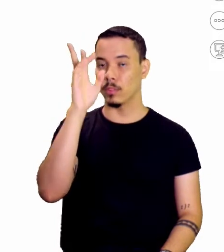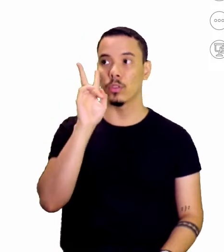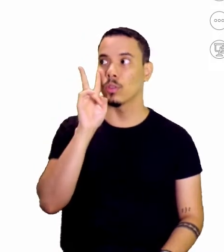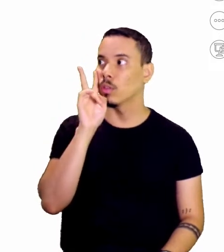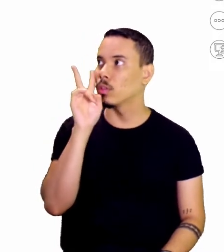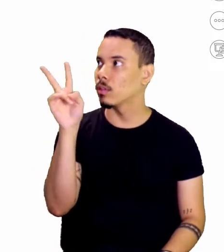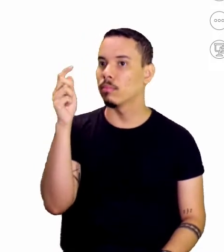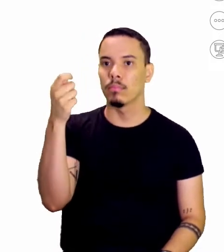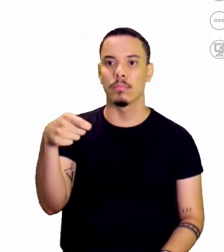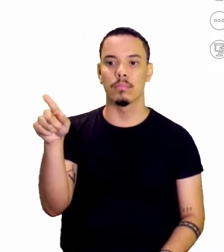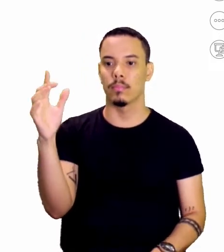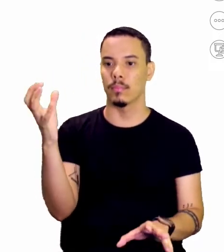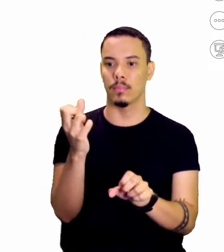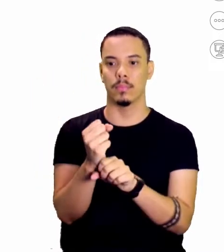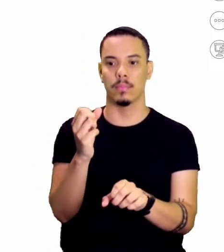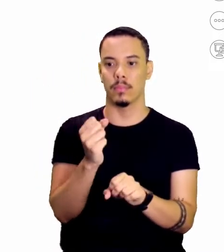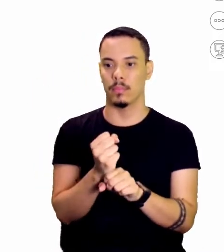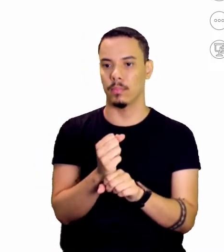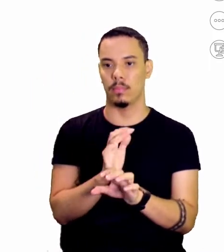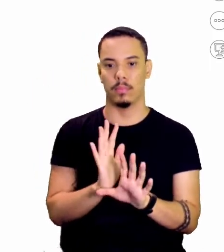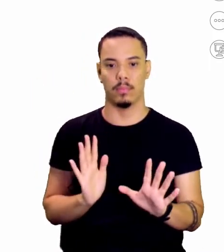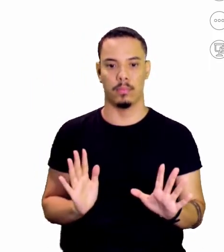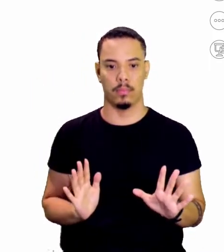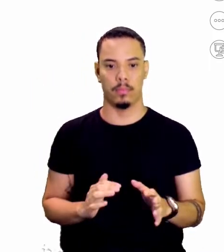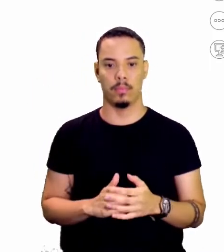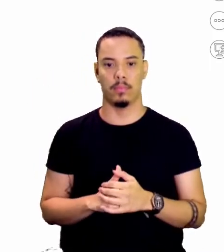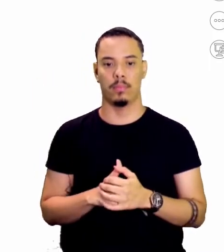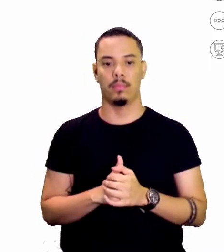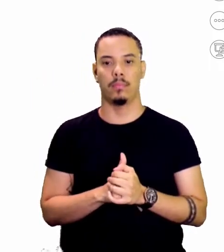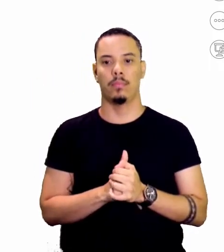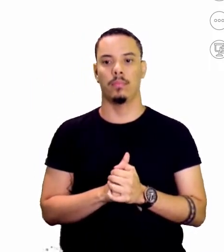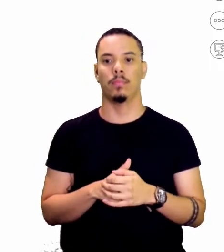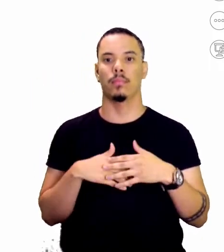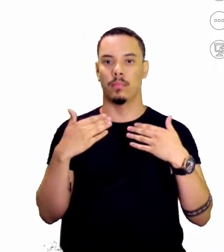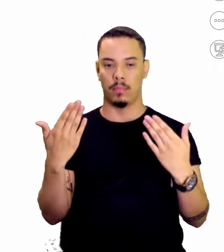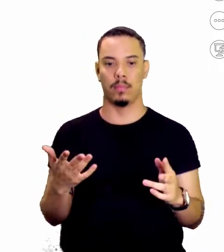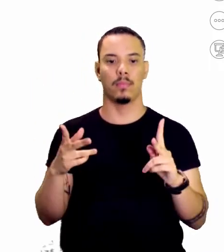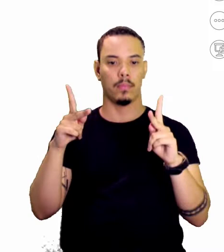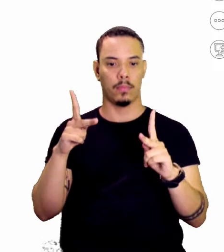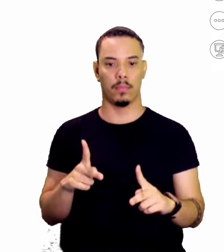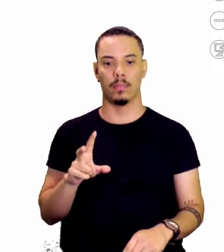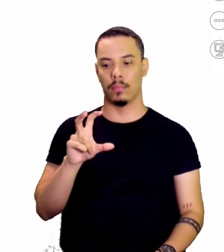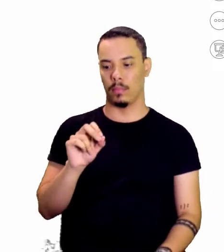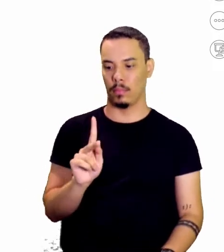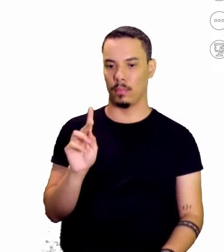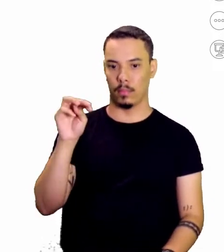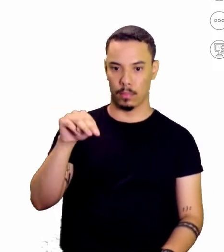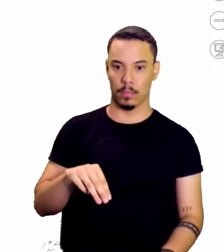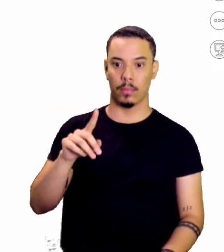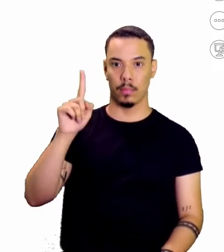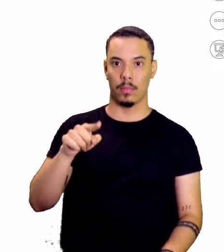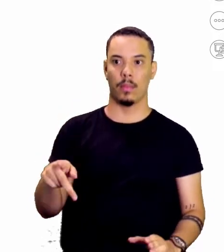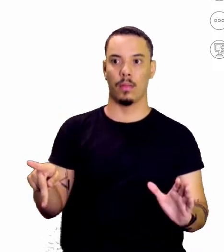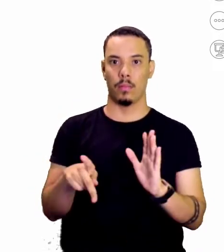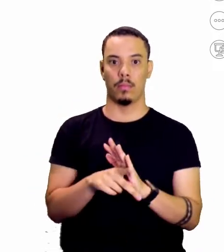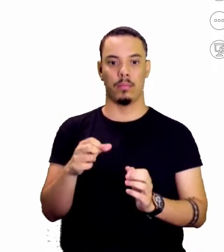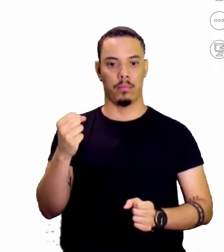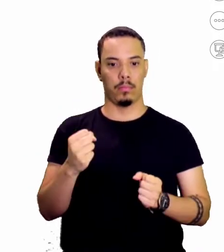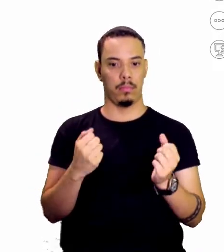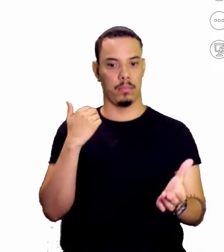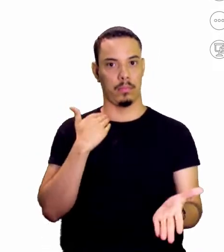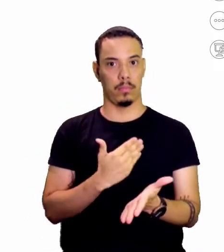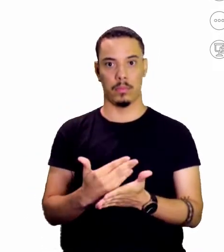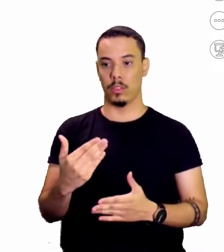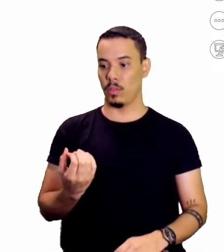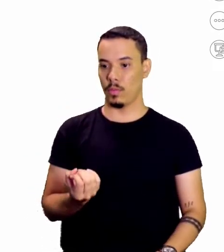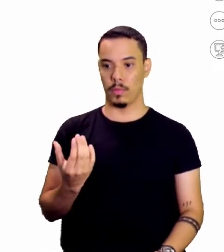não precisa calcular nem tudo precisa ser cálculo exatamente então a posição aqui 50km é a posição do carro no